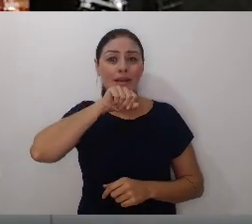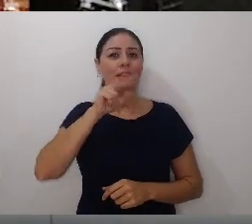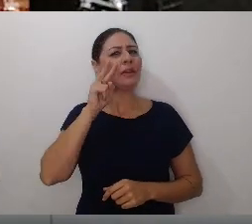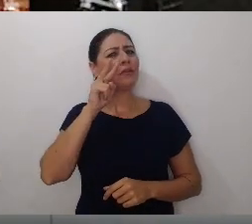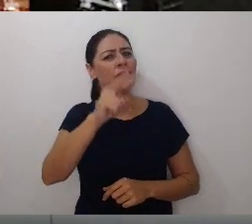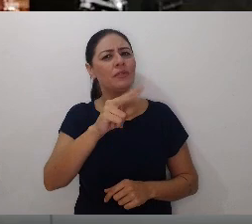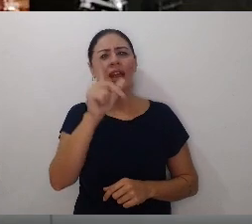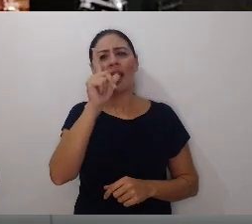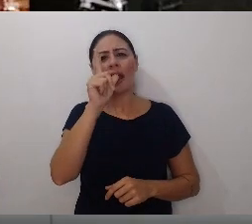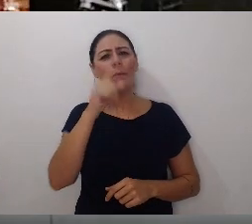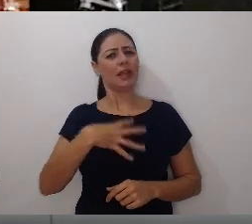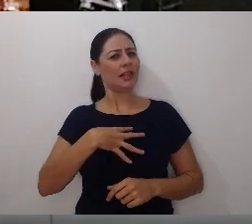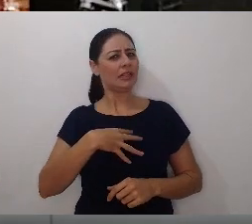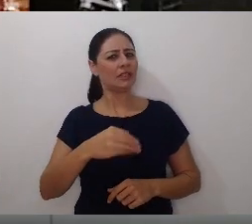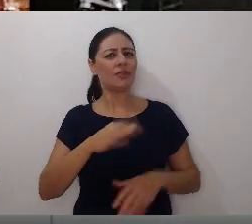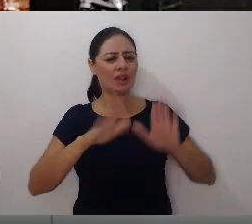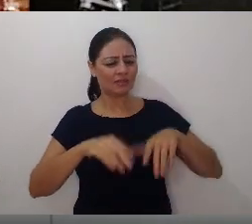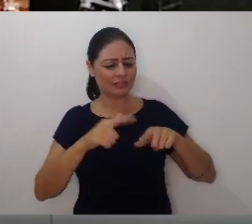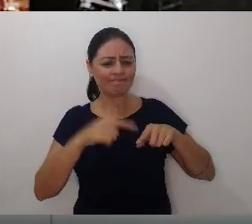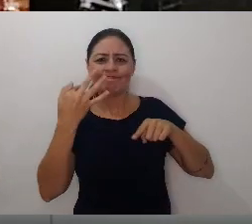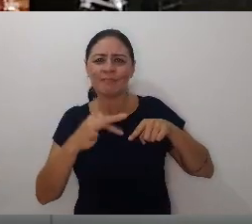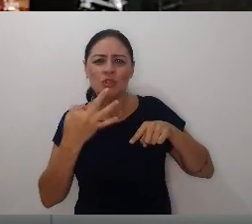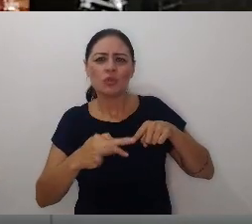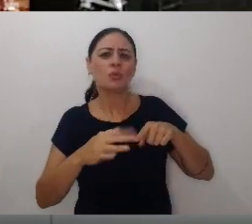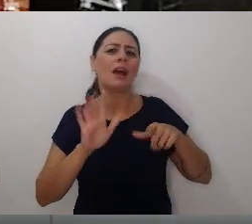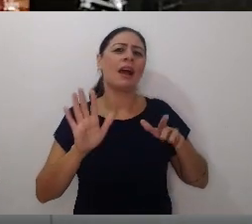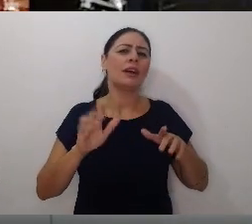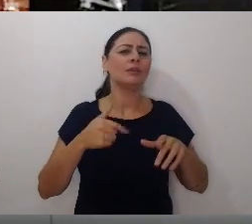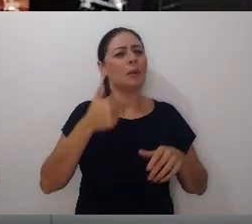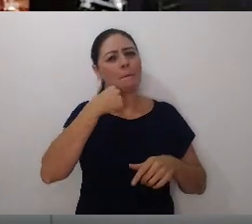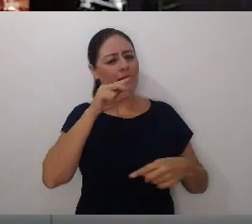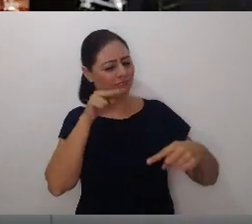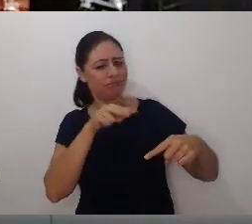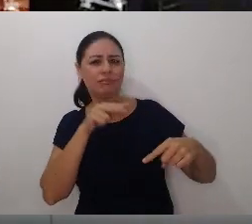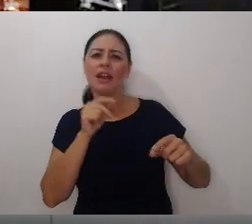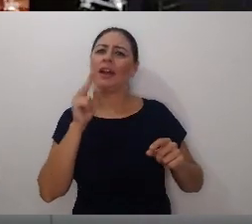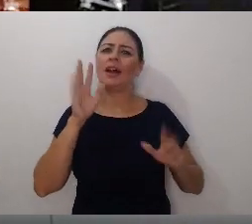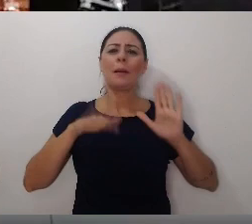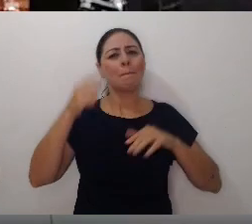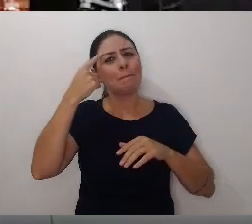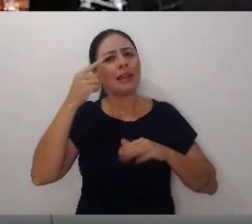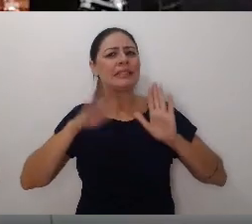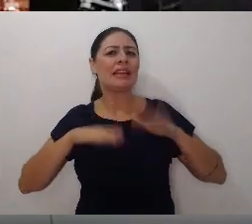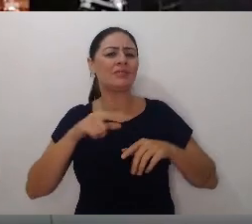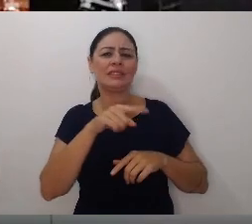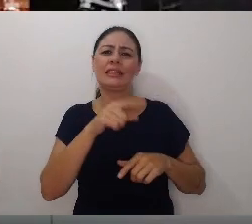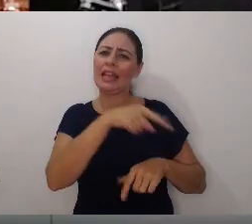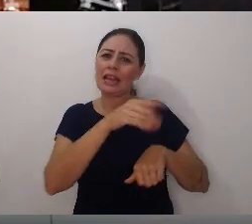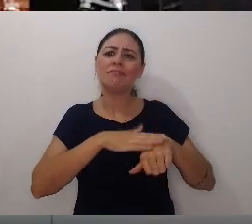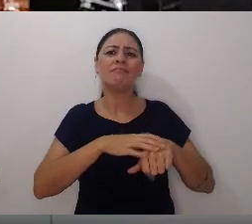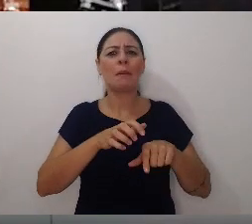era o pai dele. A mãe via a genitália dele, né, do menino masculino, às vezes com algum